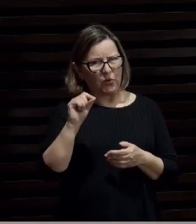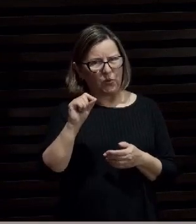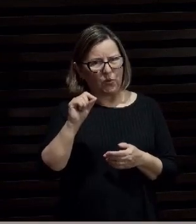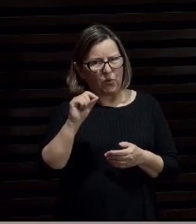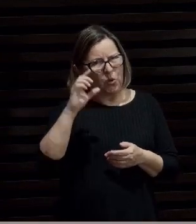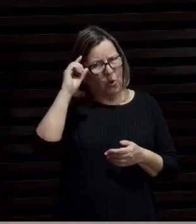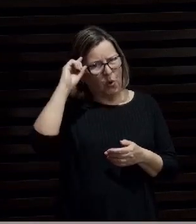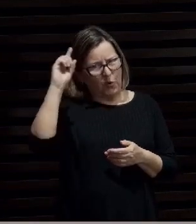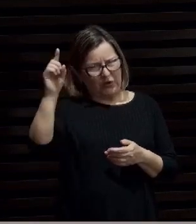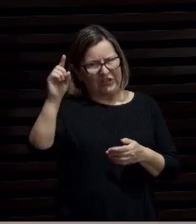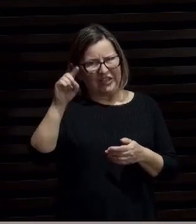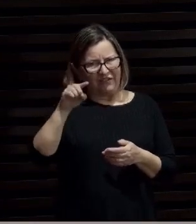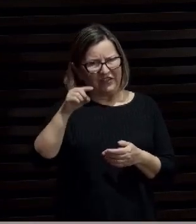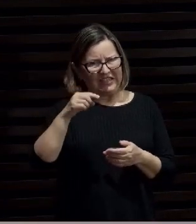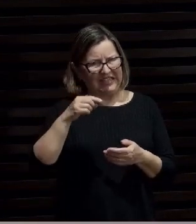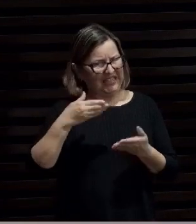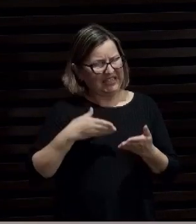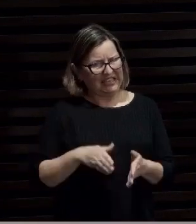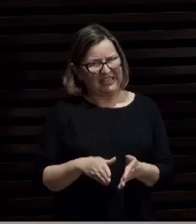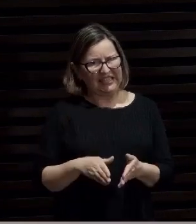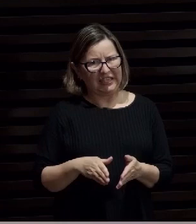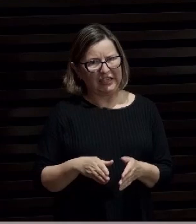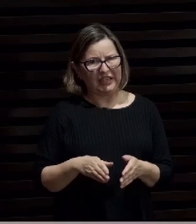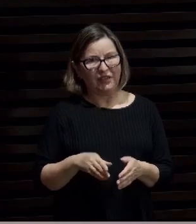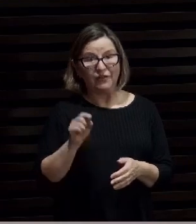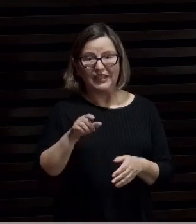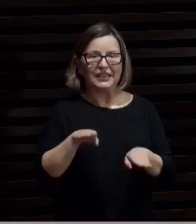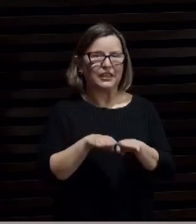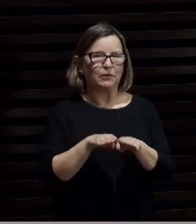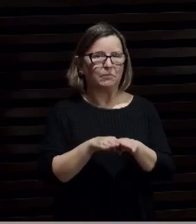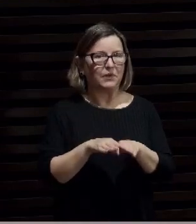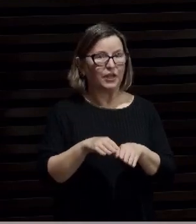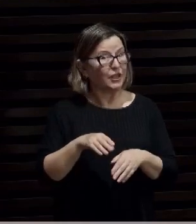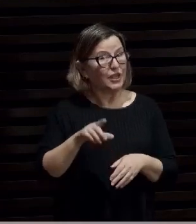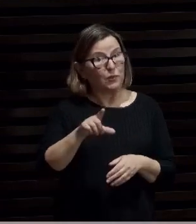gerar, assim também você não escolhe o dia que você vai se tornar um cristão.